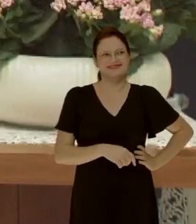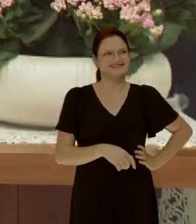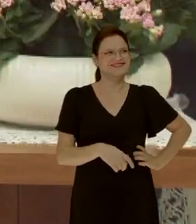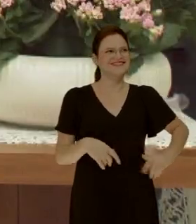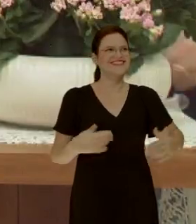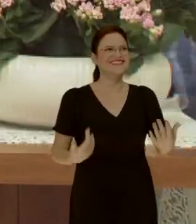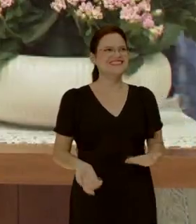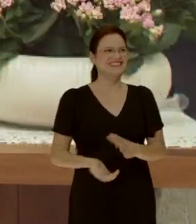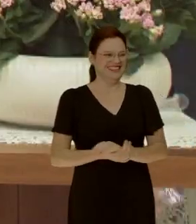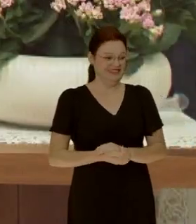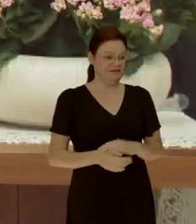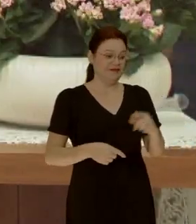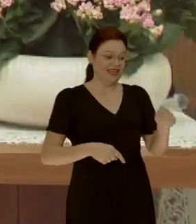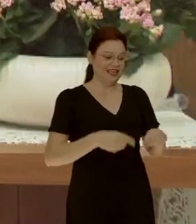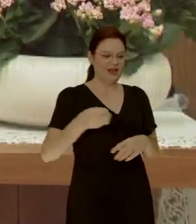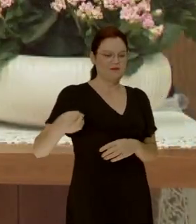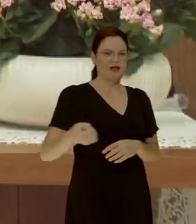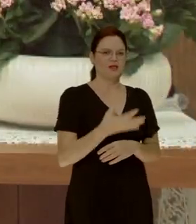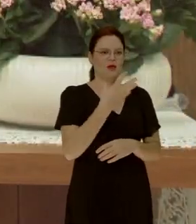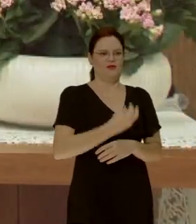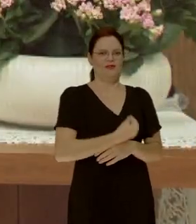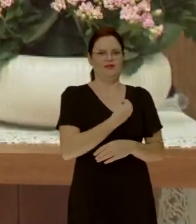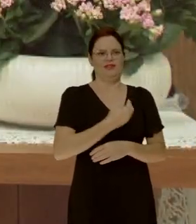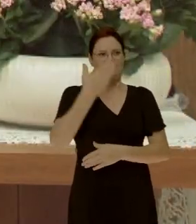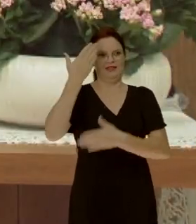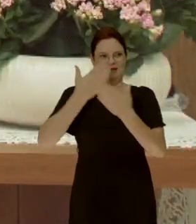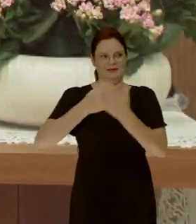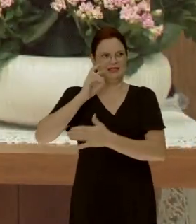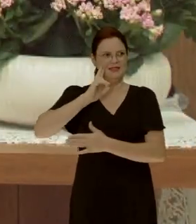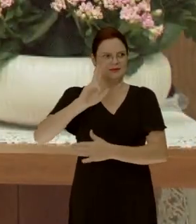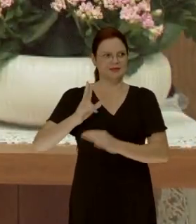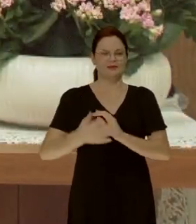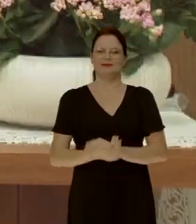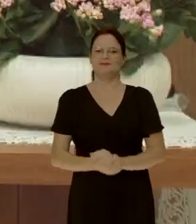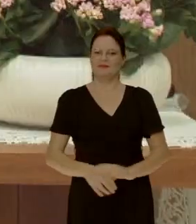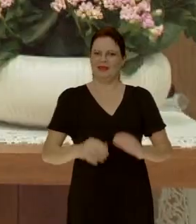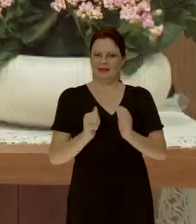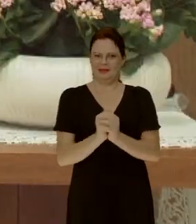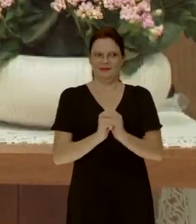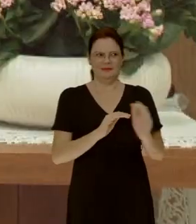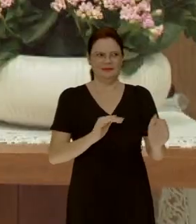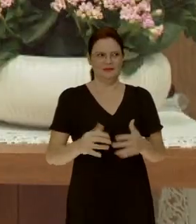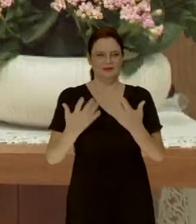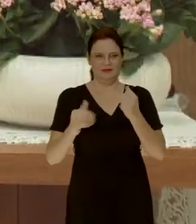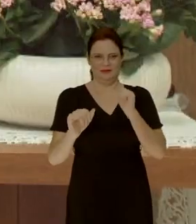Sim, tornava uma nova criatura na presença do Senhor. Vamos cantar um louvor.